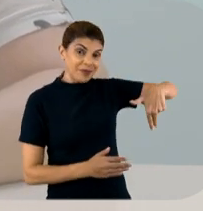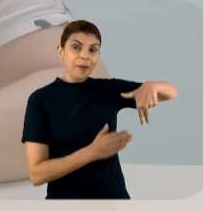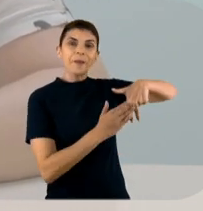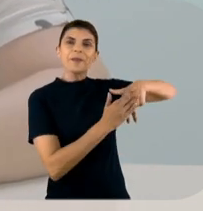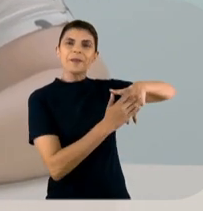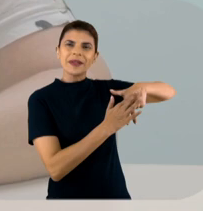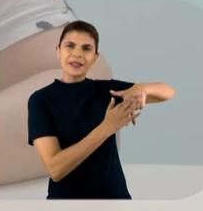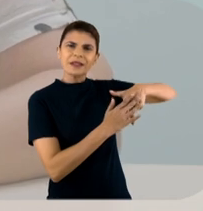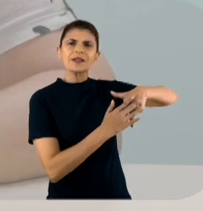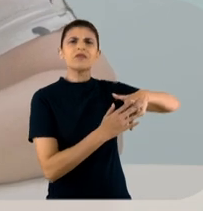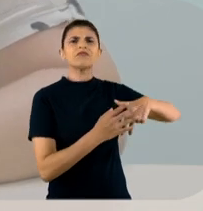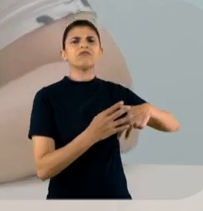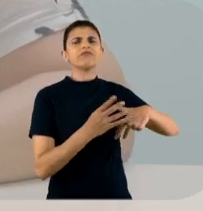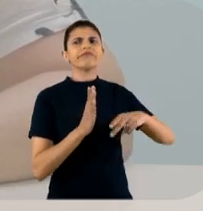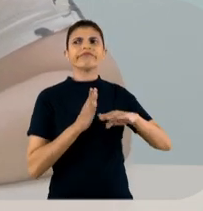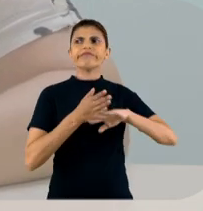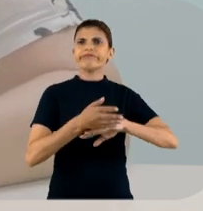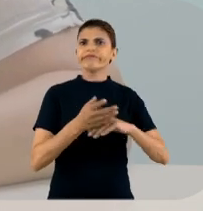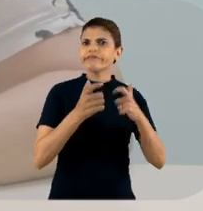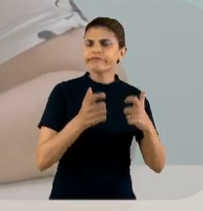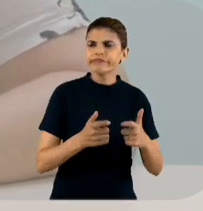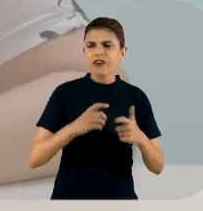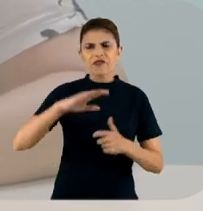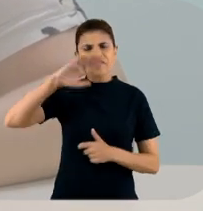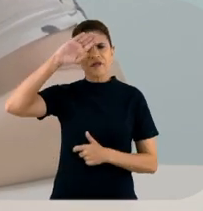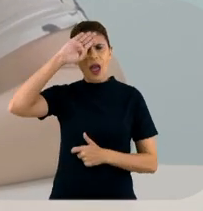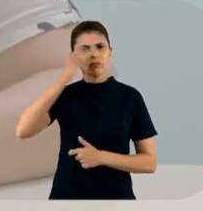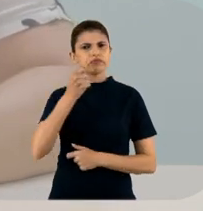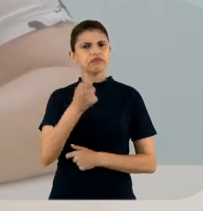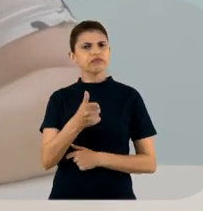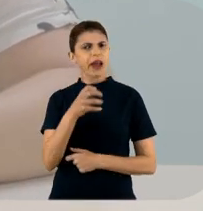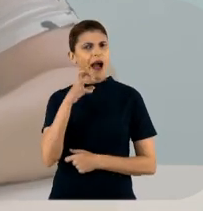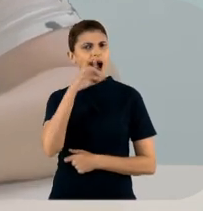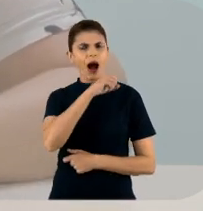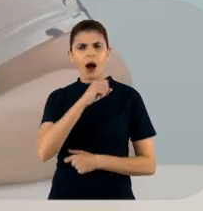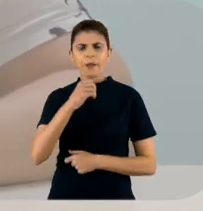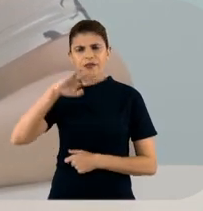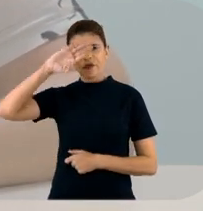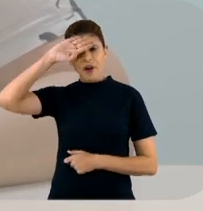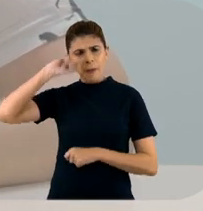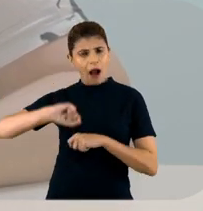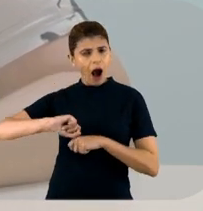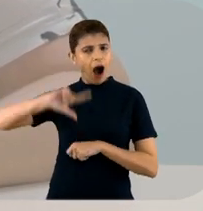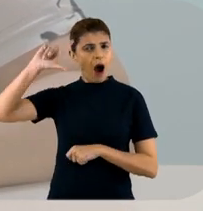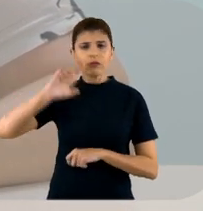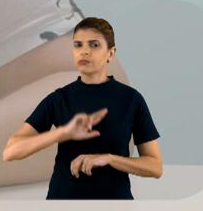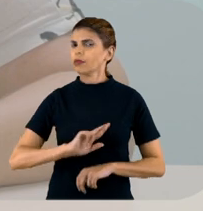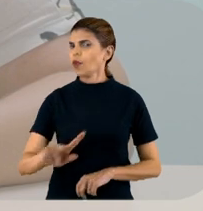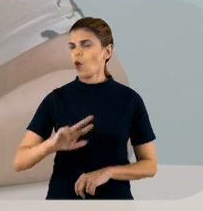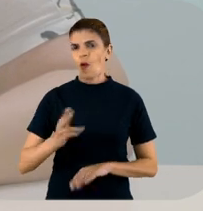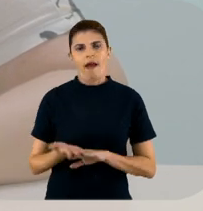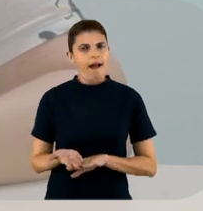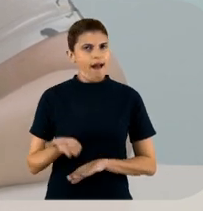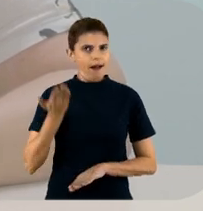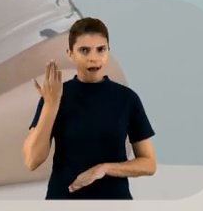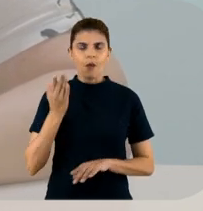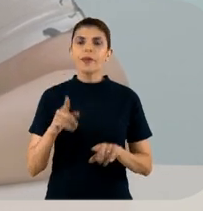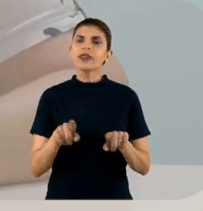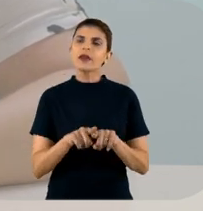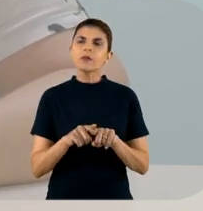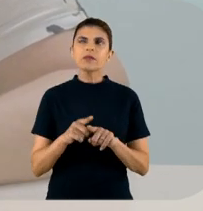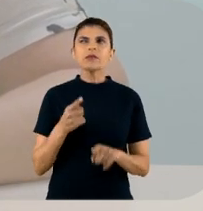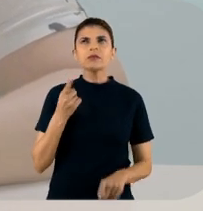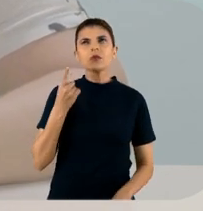Benigno a febre por exemplo ela termina rápido Ela não é uma febre alta e até o